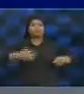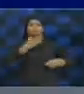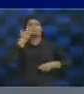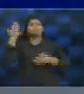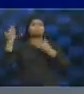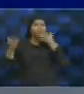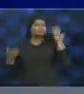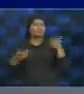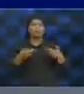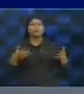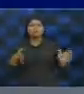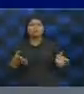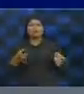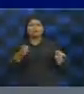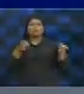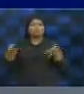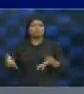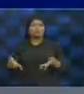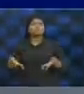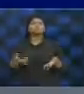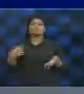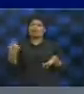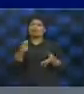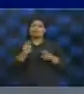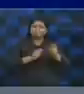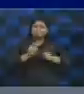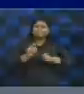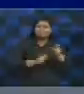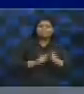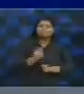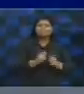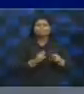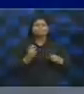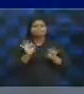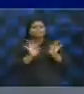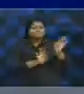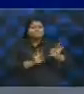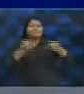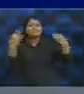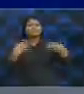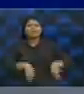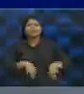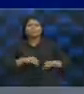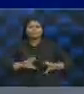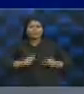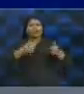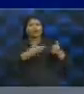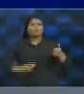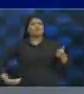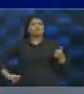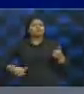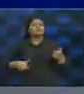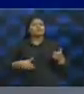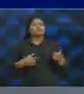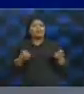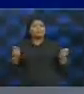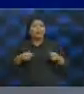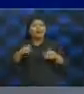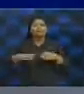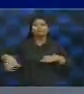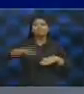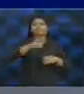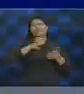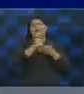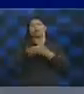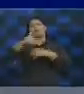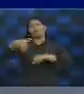melhorar a gestão, qualificar o gasto público para que essas grandes compras cheguem na vida do cidadão. Ainda tem muito buraco na cidade